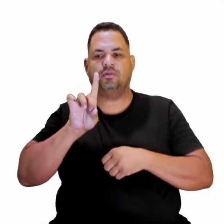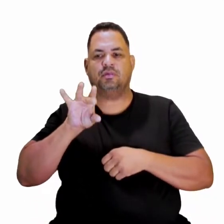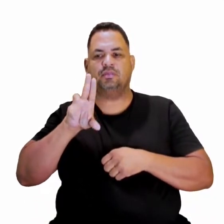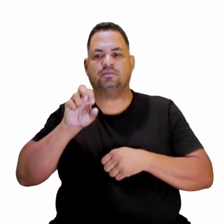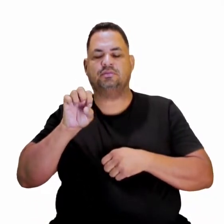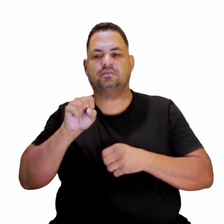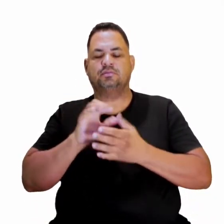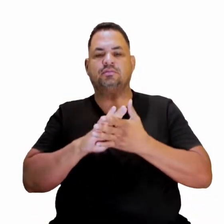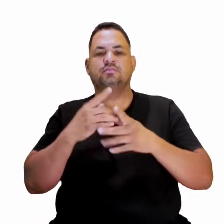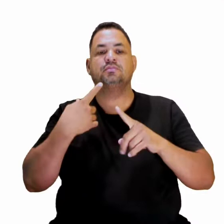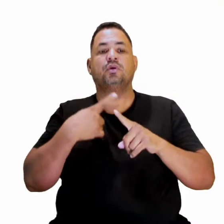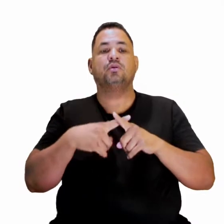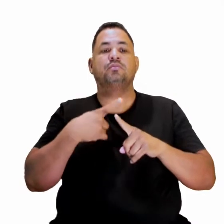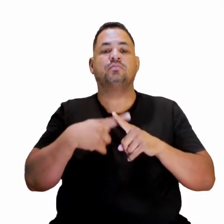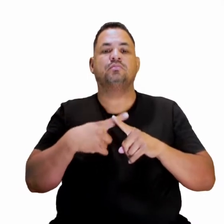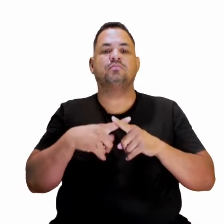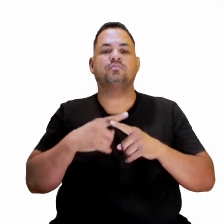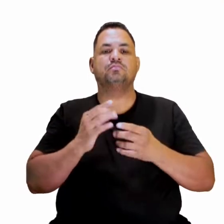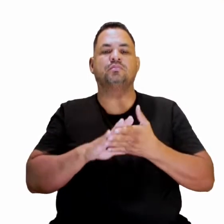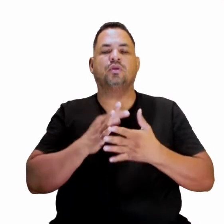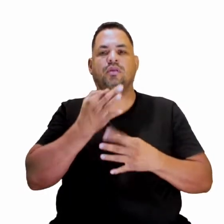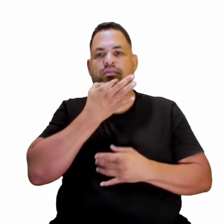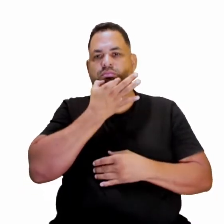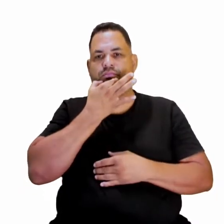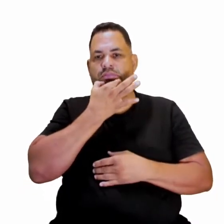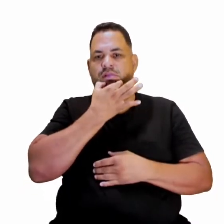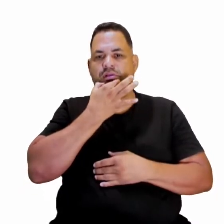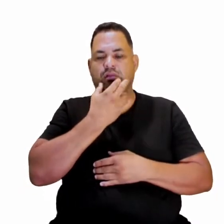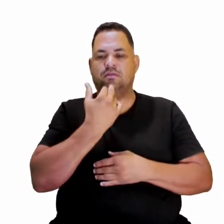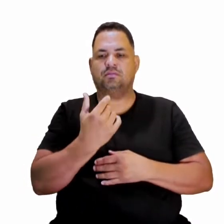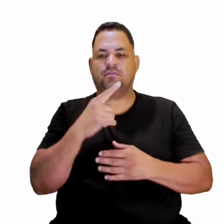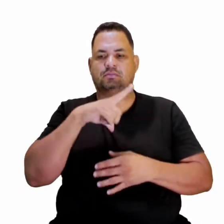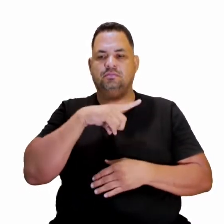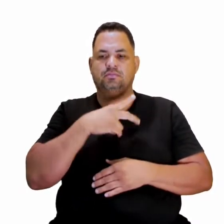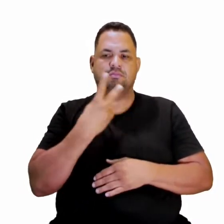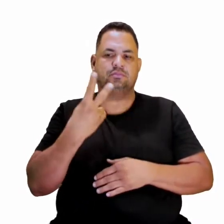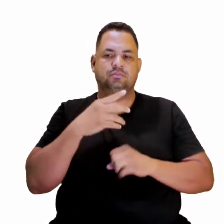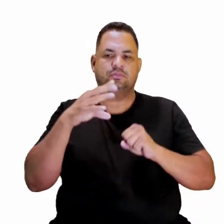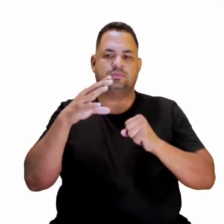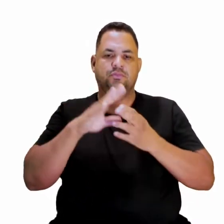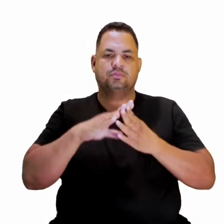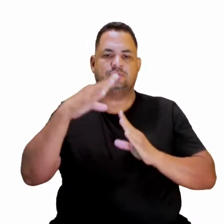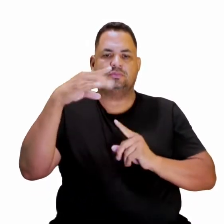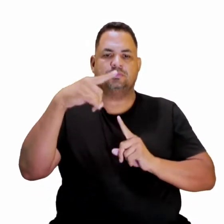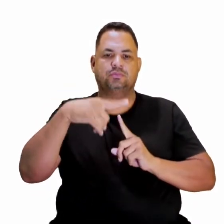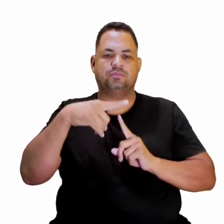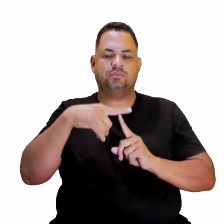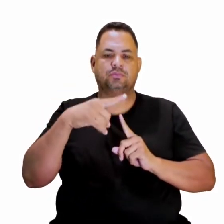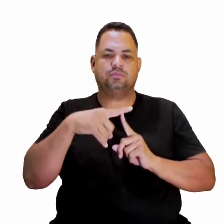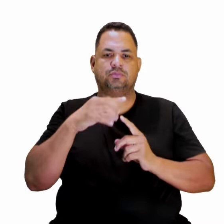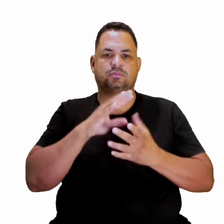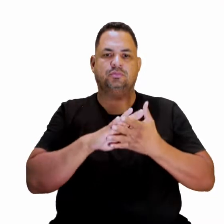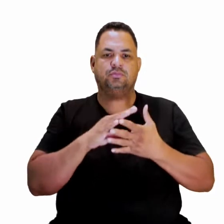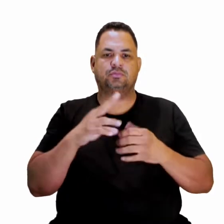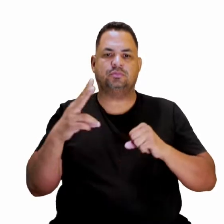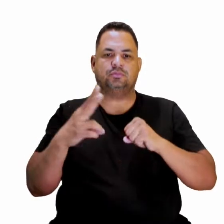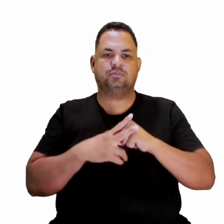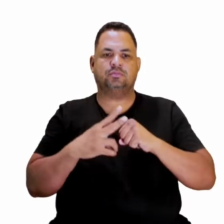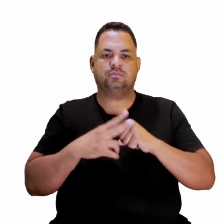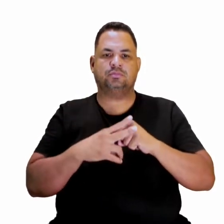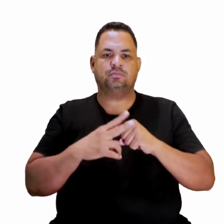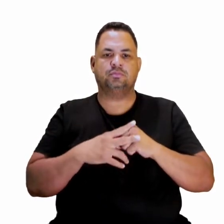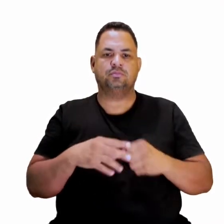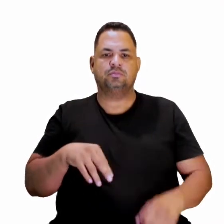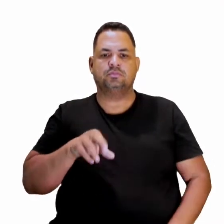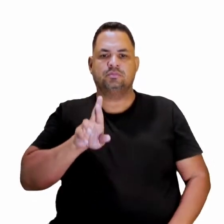Por quê verbos regulares? Porque no inglês a gente vai ter dois tipos de verbos, certo? Os